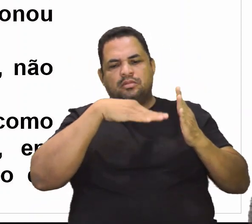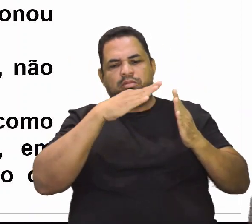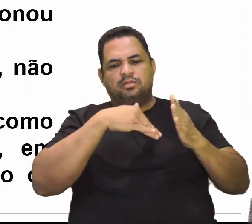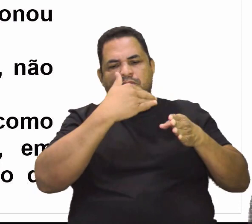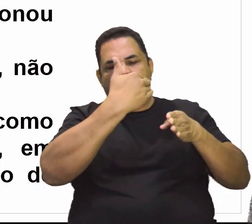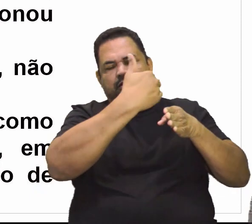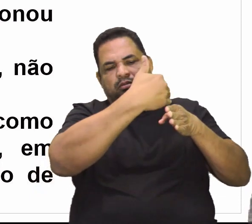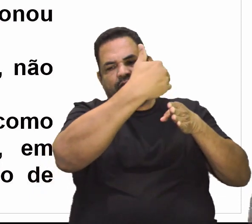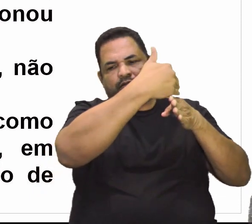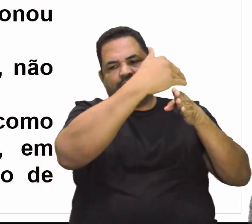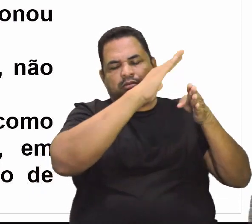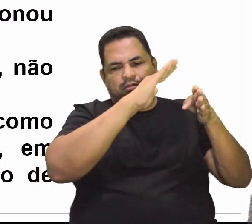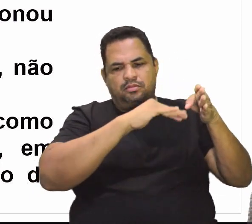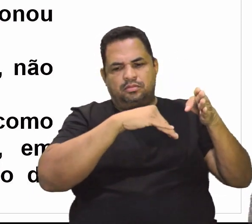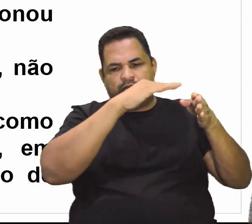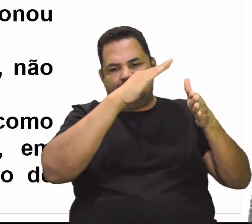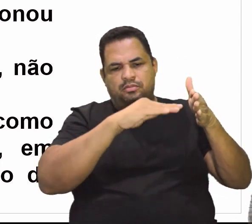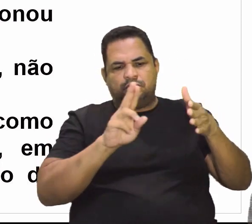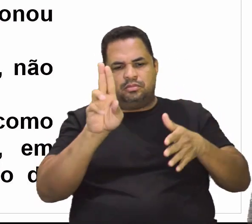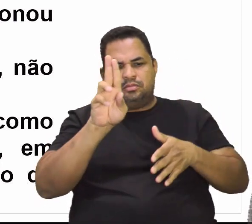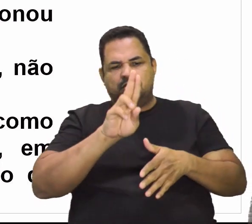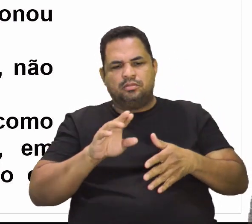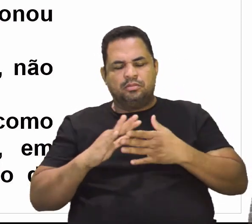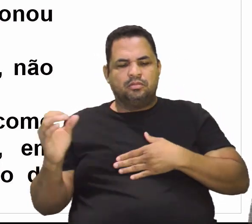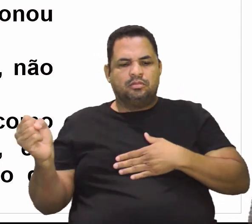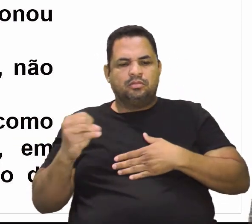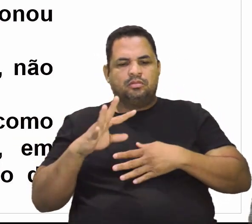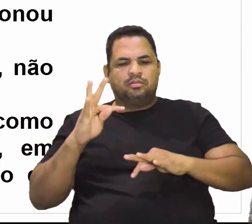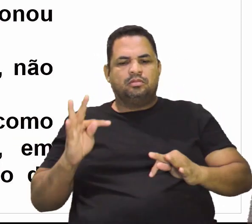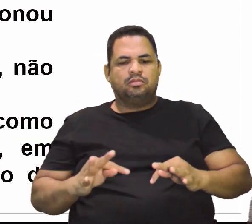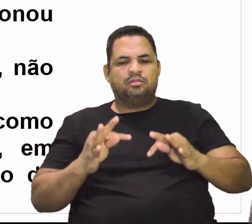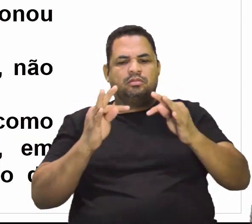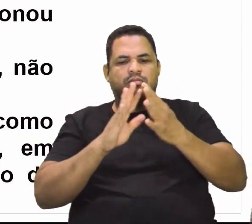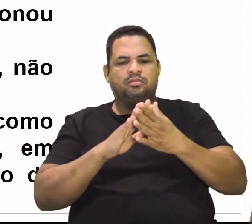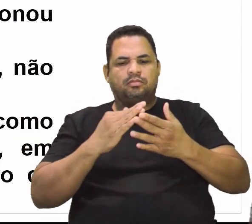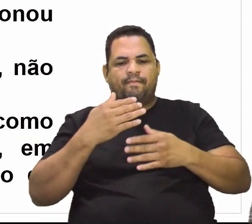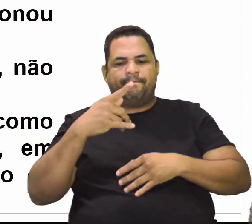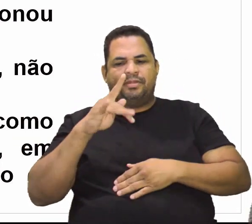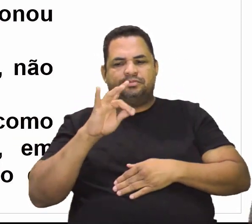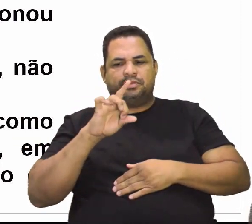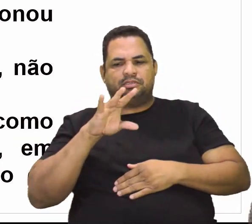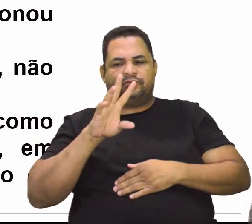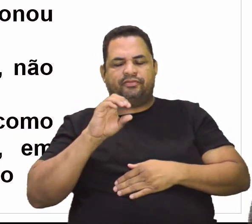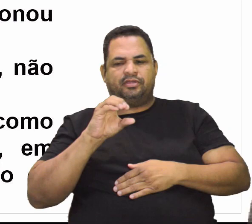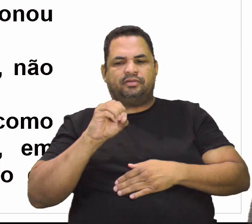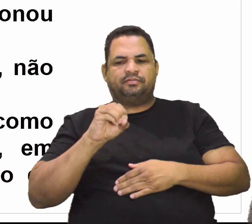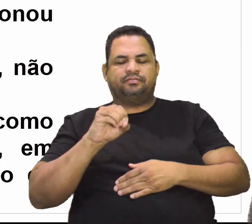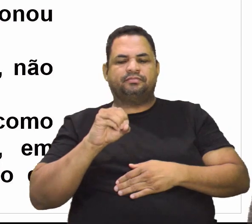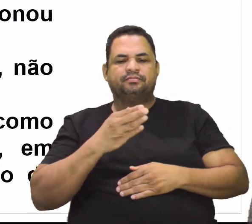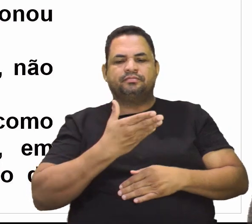substituição à pintura de mural e a utilização de novas técnicas como perspectiva.